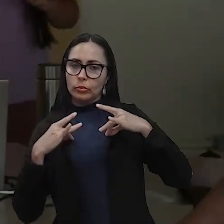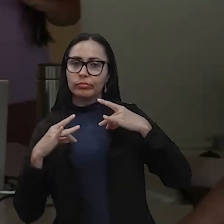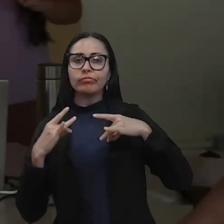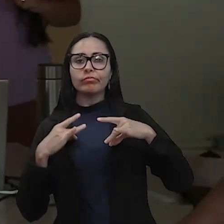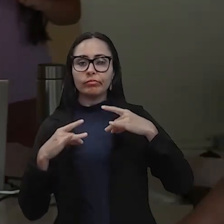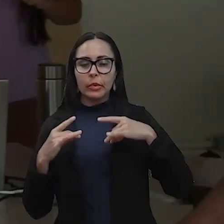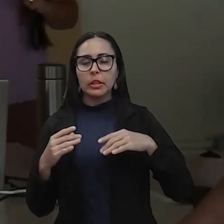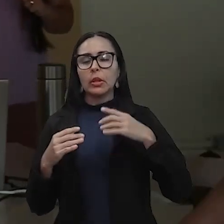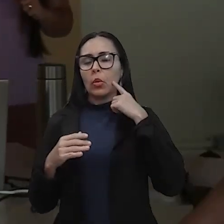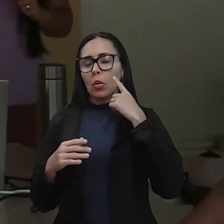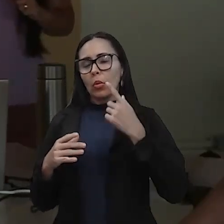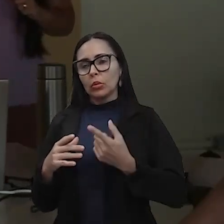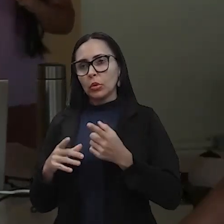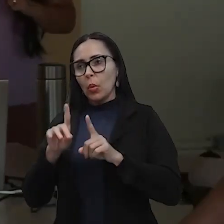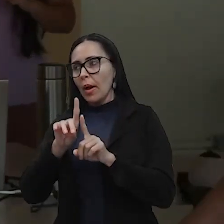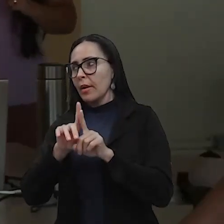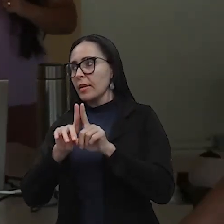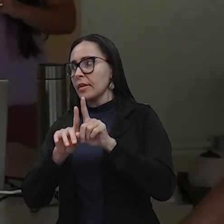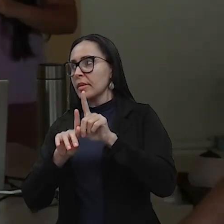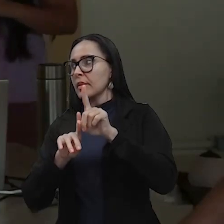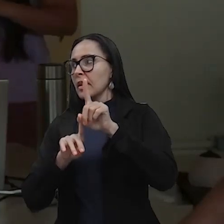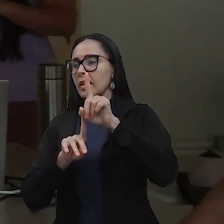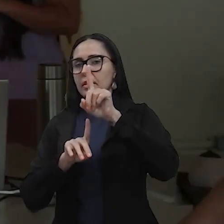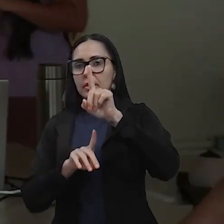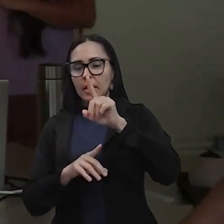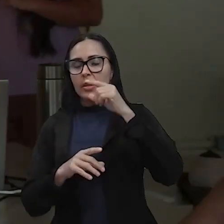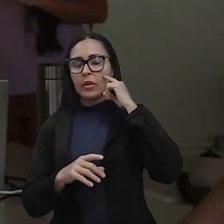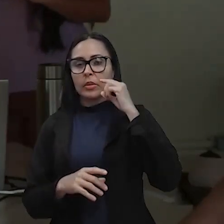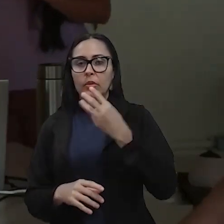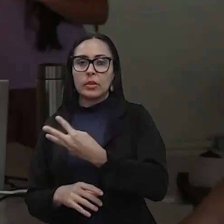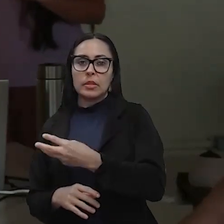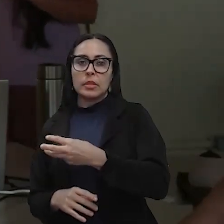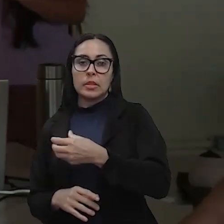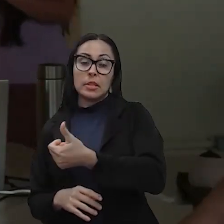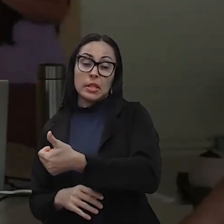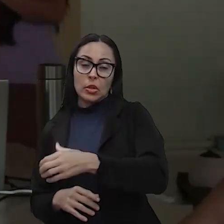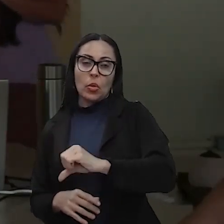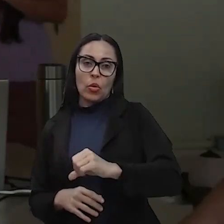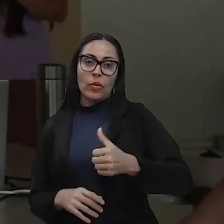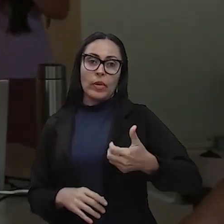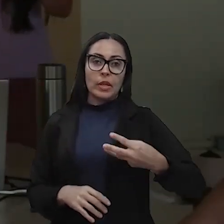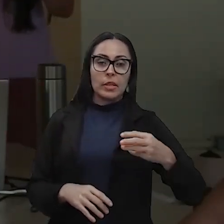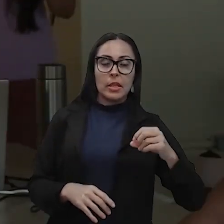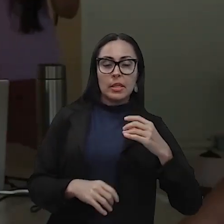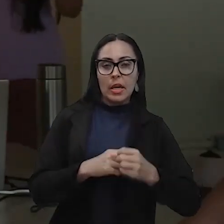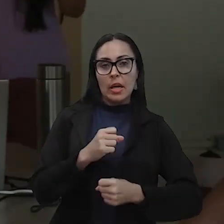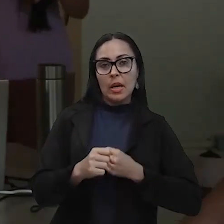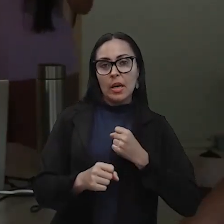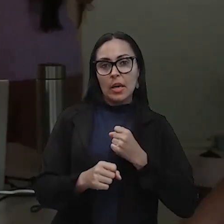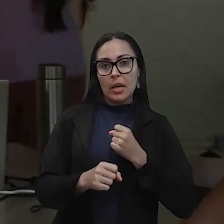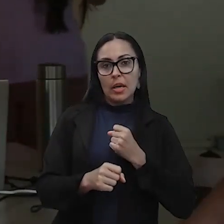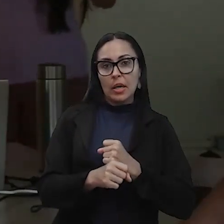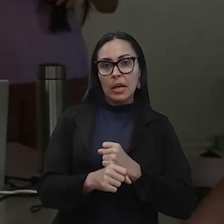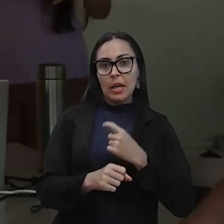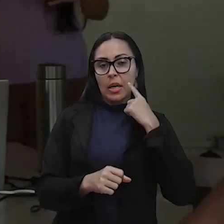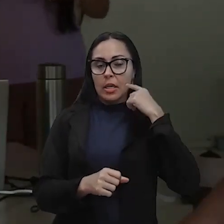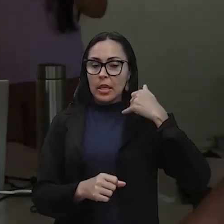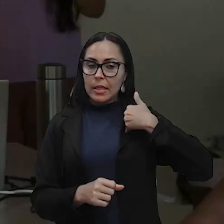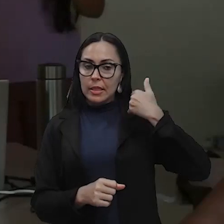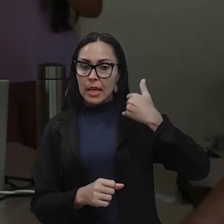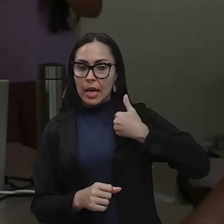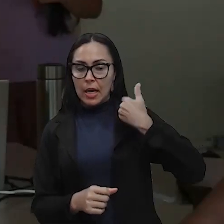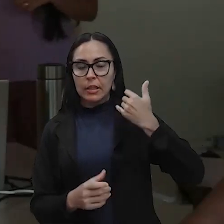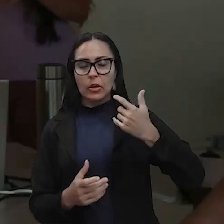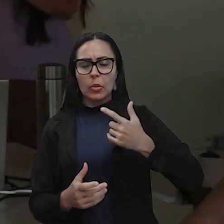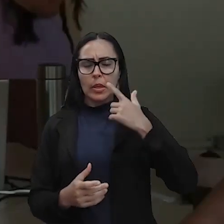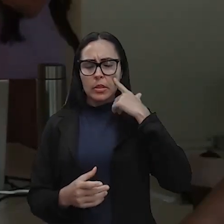e entre 19 a 30 anos, na mulher, esses hormônios eles começam a sofrer, a passar por uma